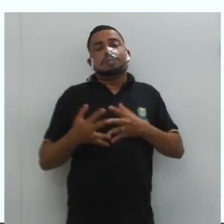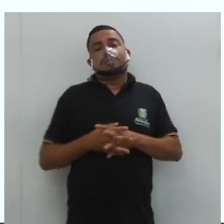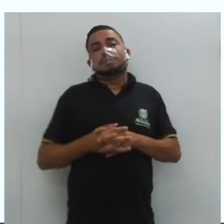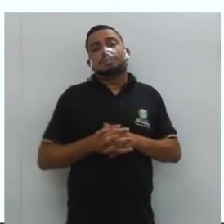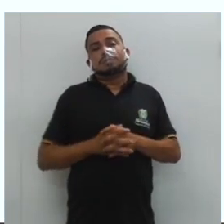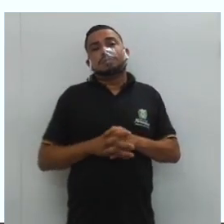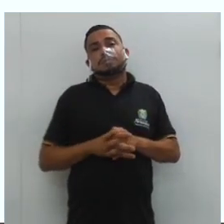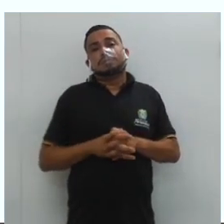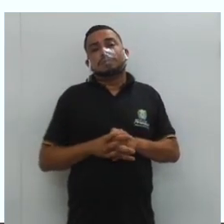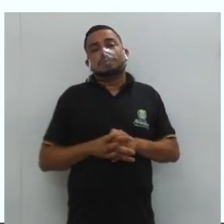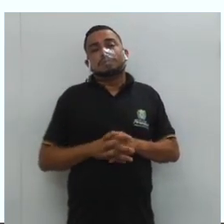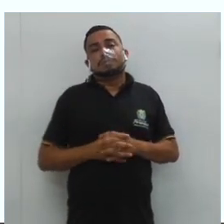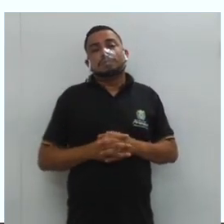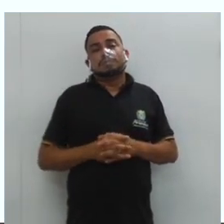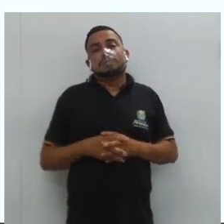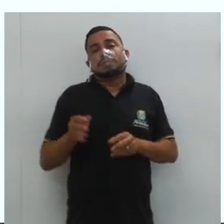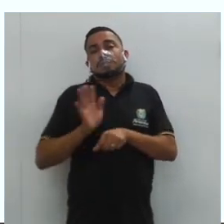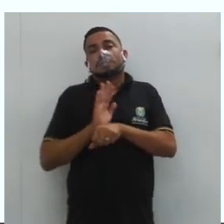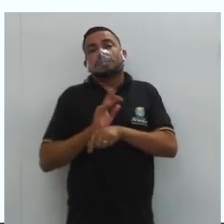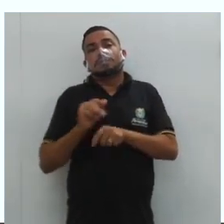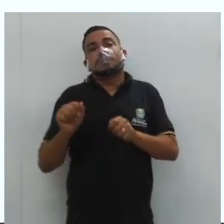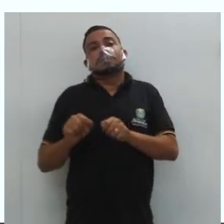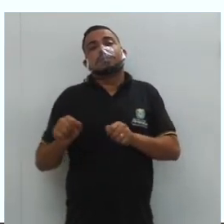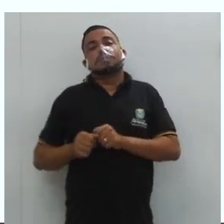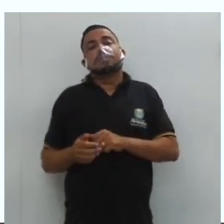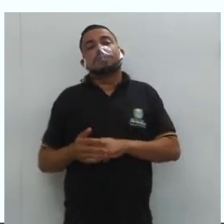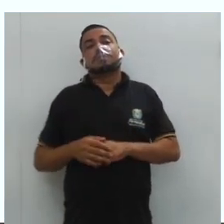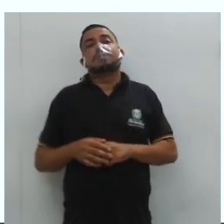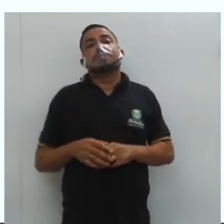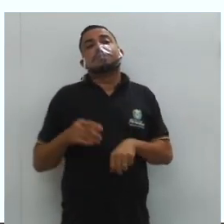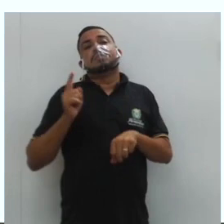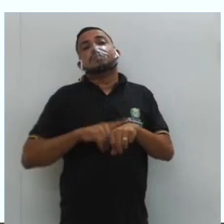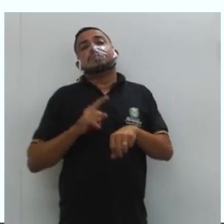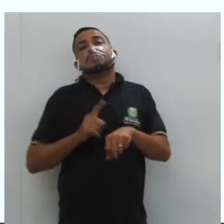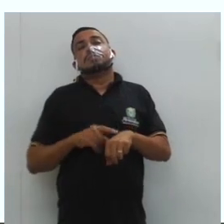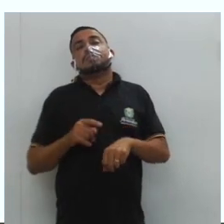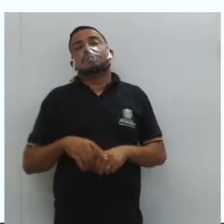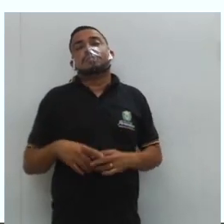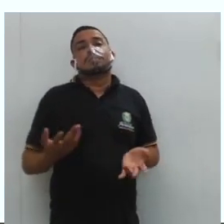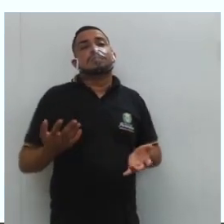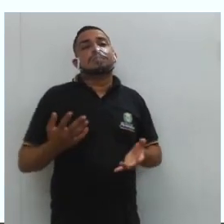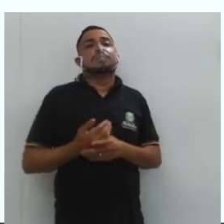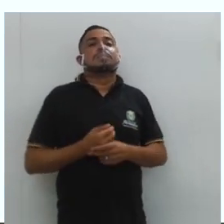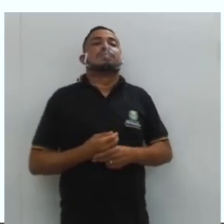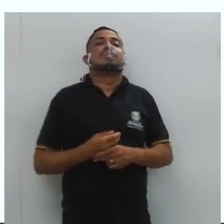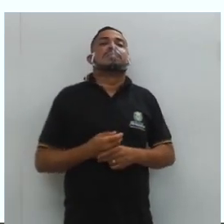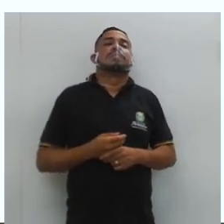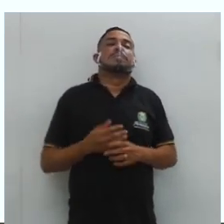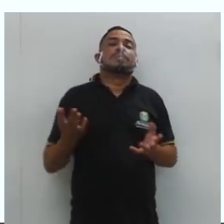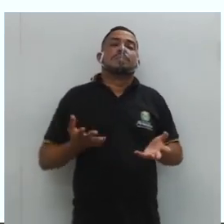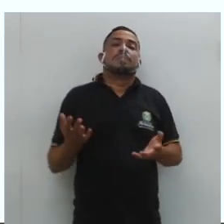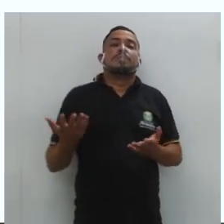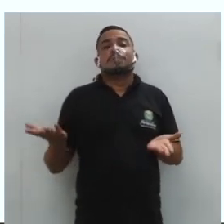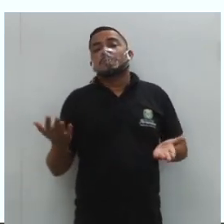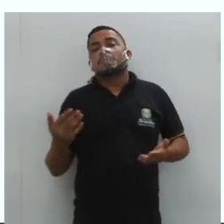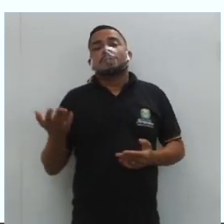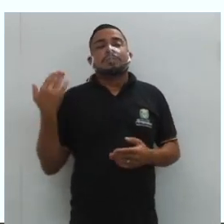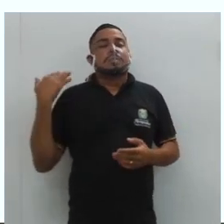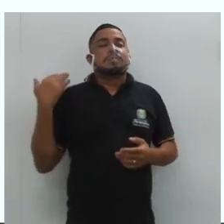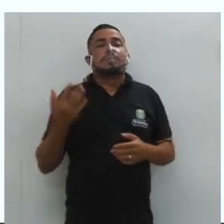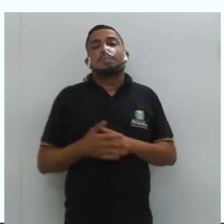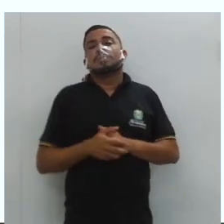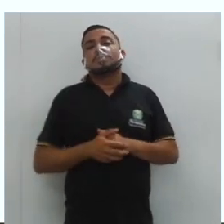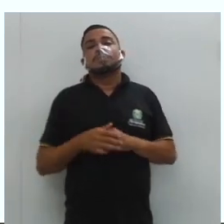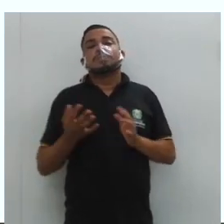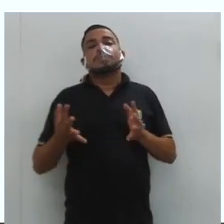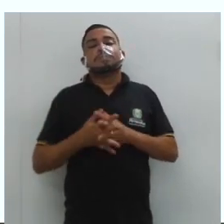local, né, a região, o local que o filme vai ser produzido, e o tempo. Que tempo é esse? Se é um tempo atual, enfim,